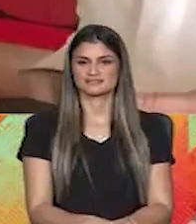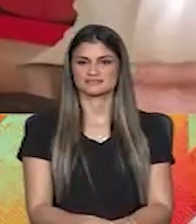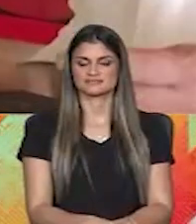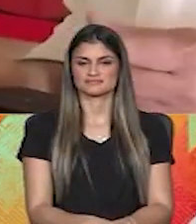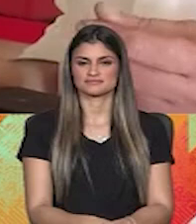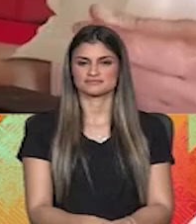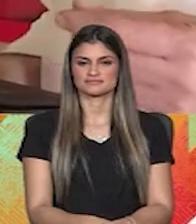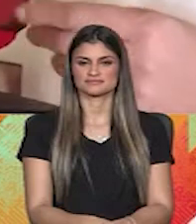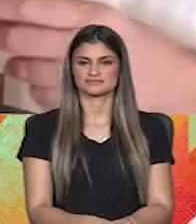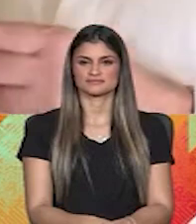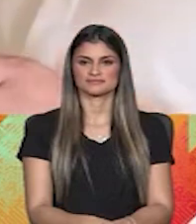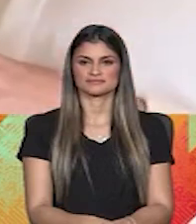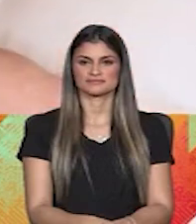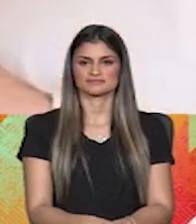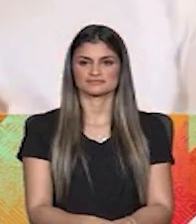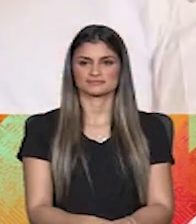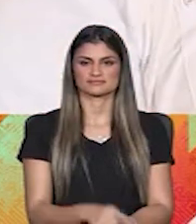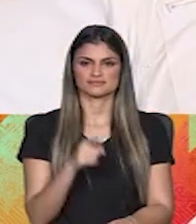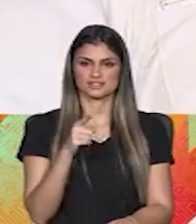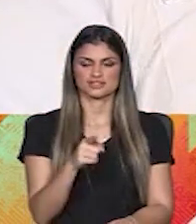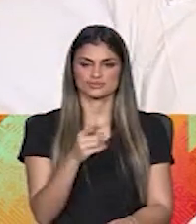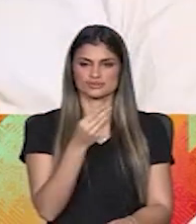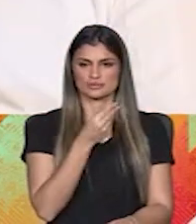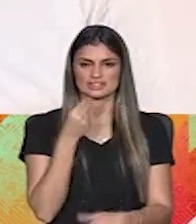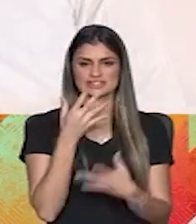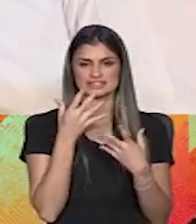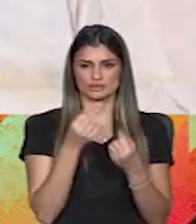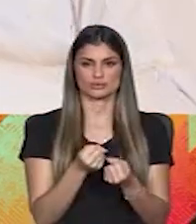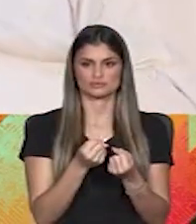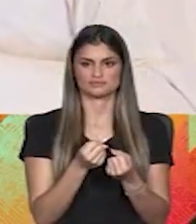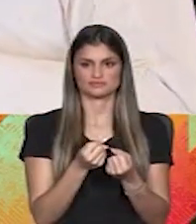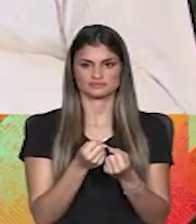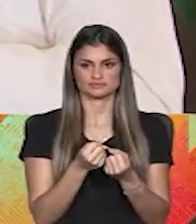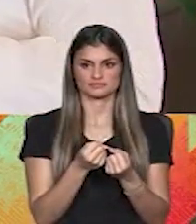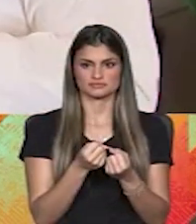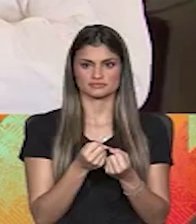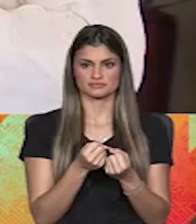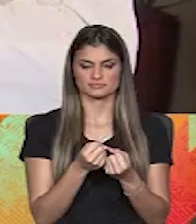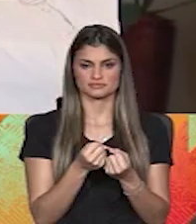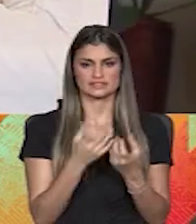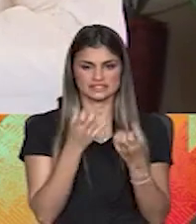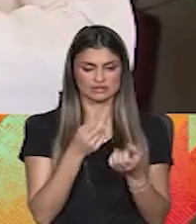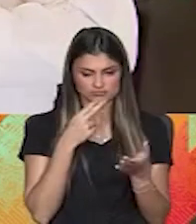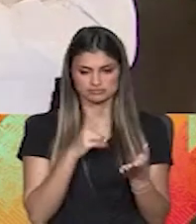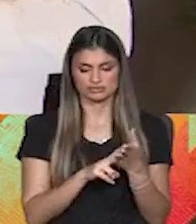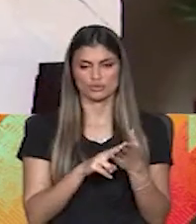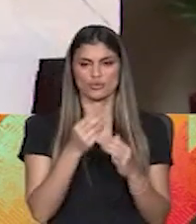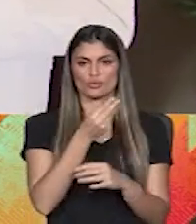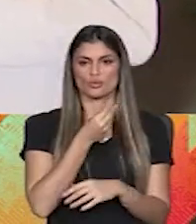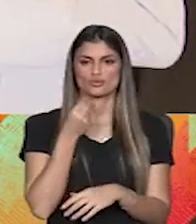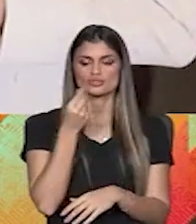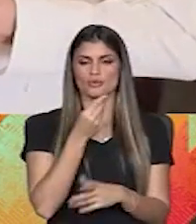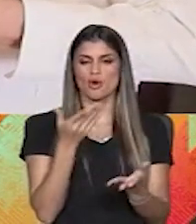este tipo de compartimento seco e de de desidratado o sabor